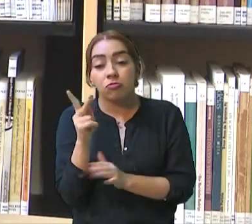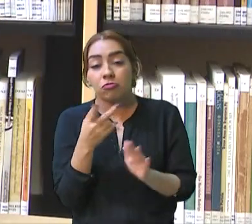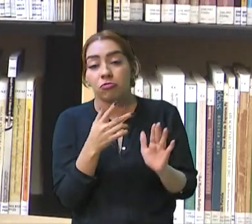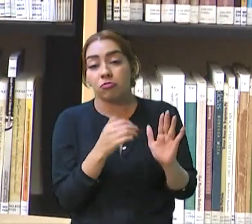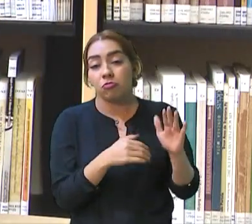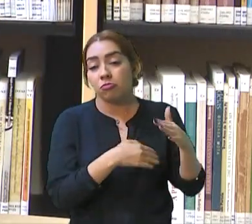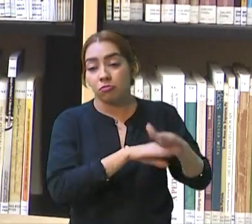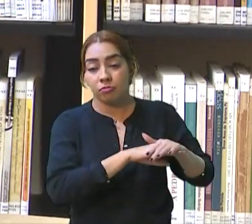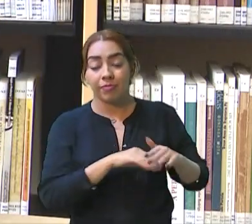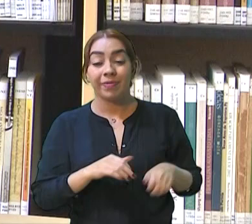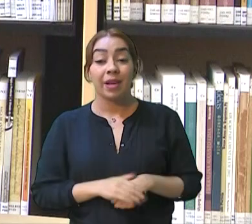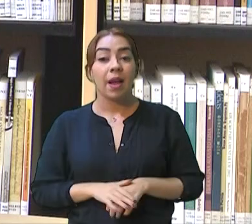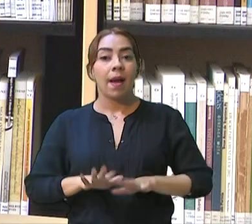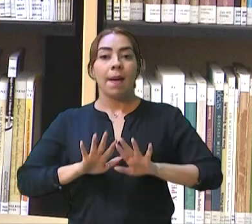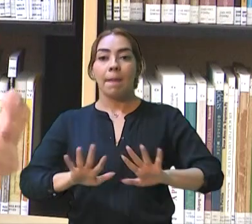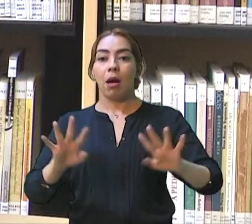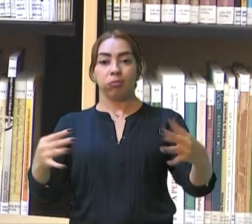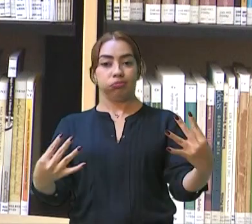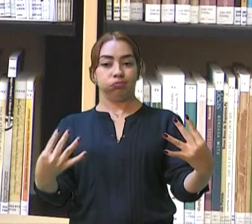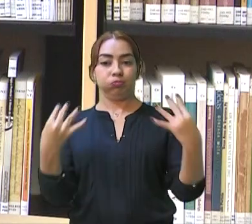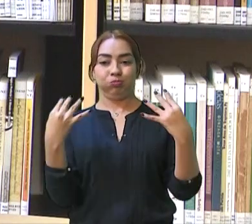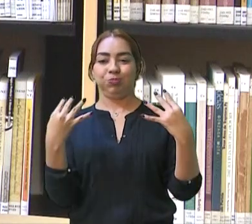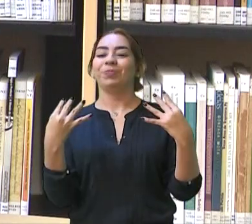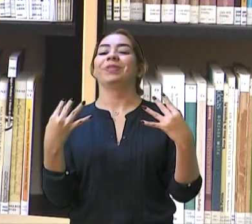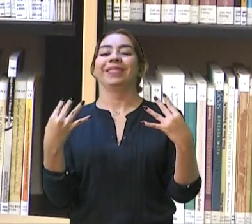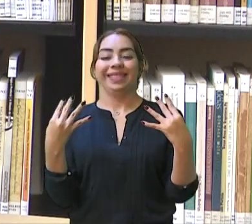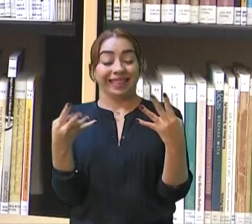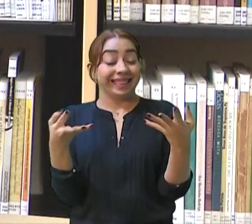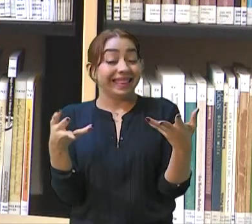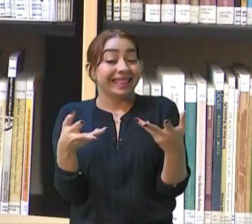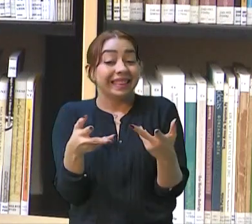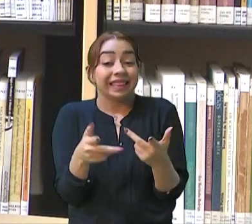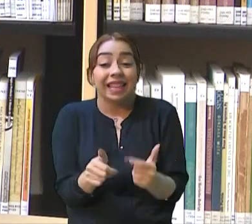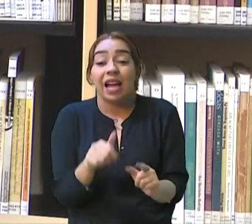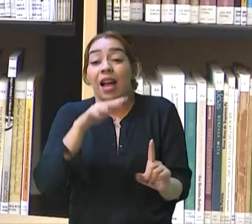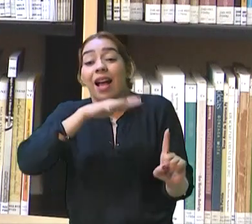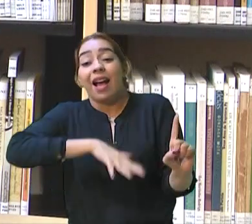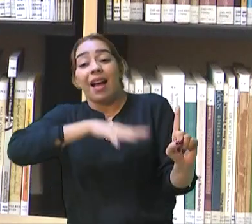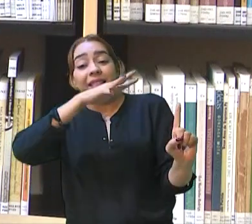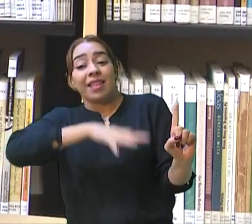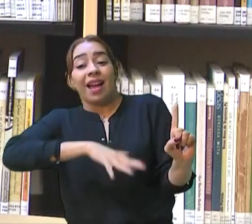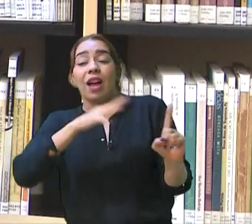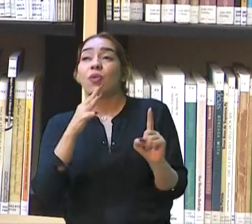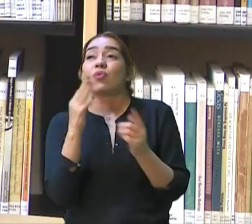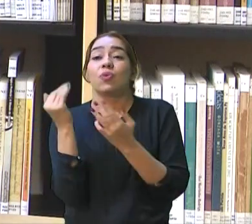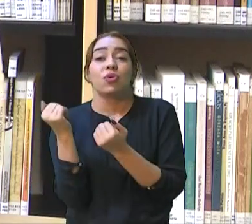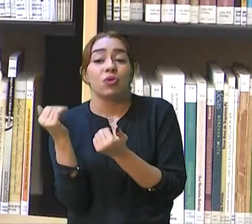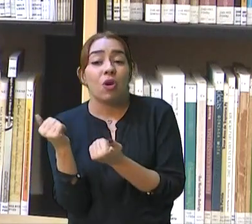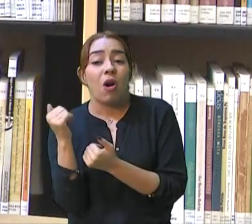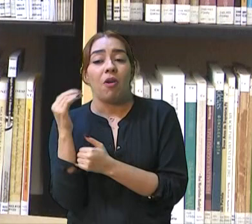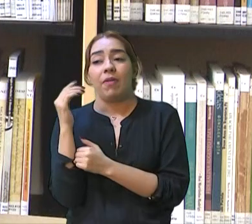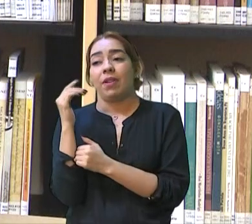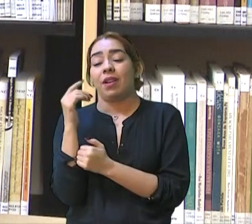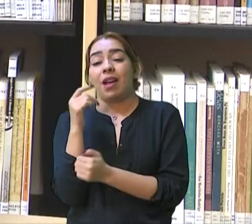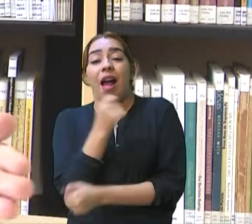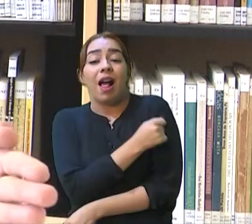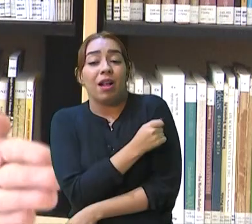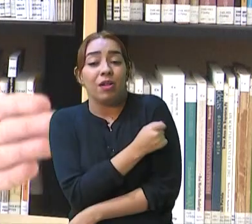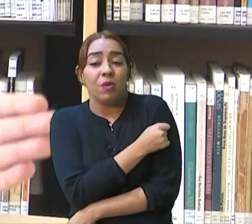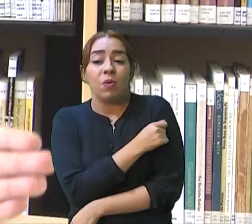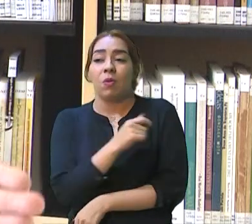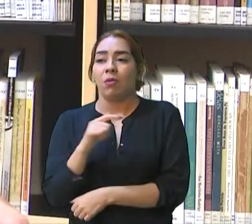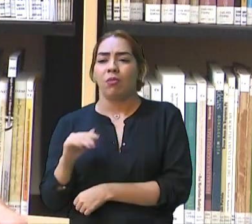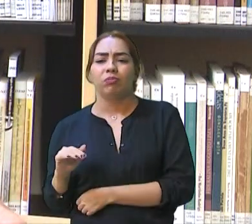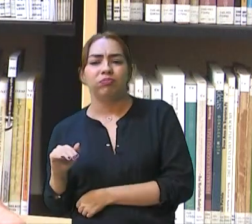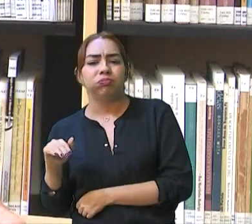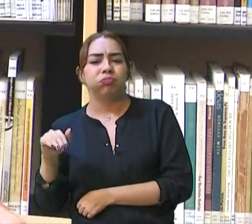sucesso. Verdade. O público universitário abraçou, o público adolescente abraçou. E esse público cresceu junto. O